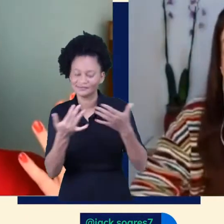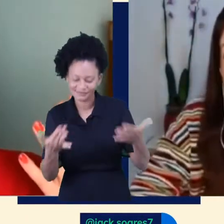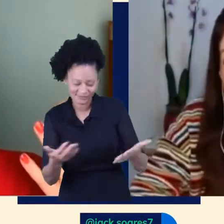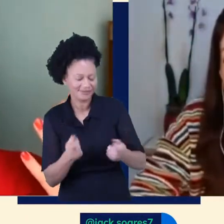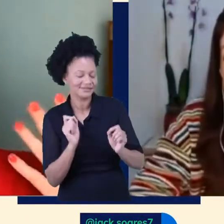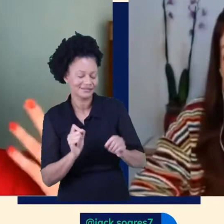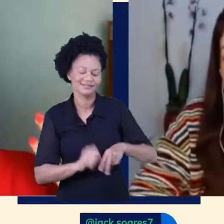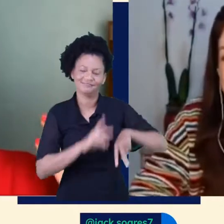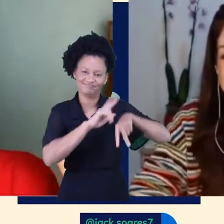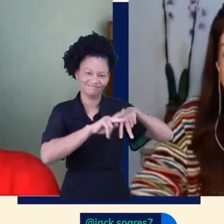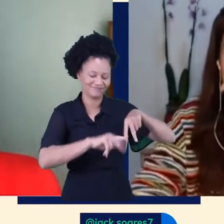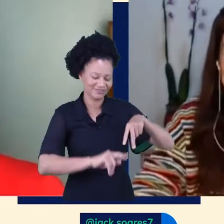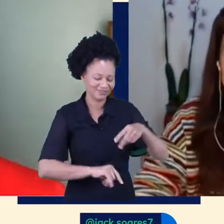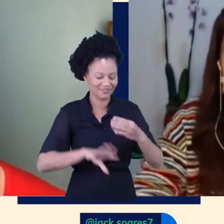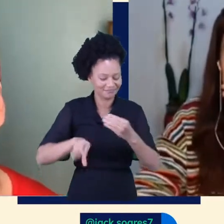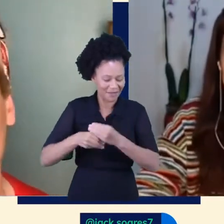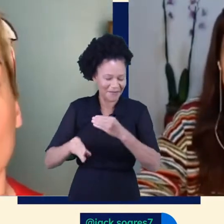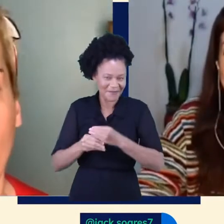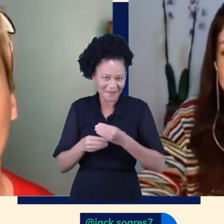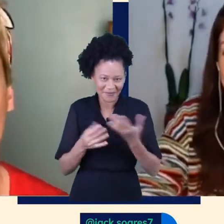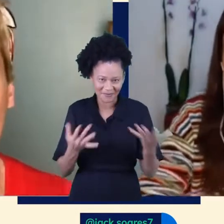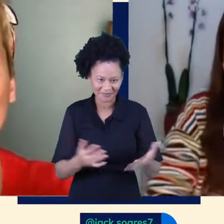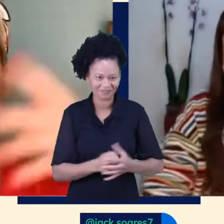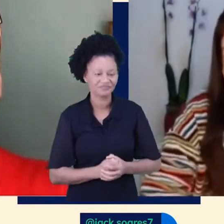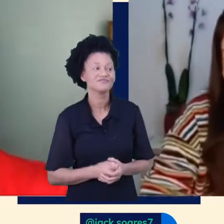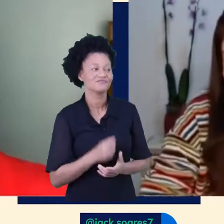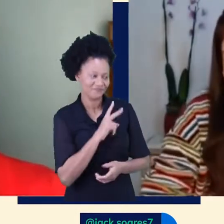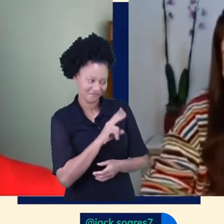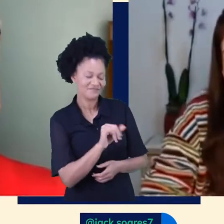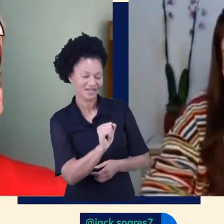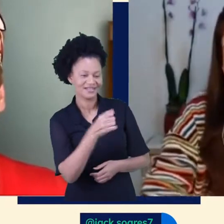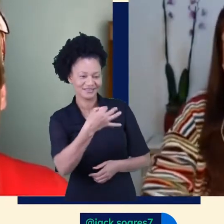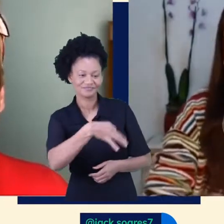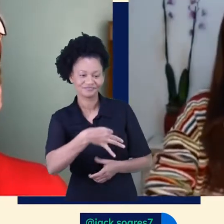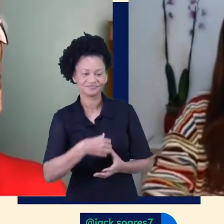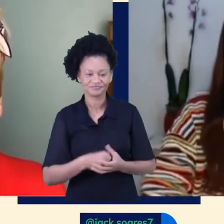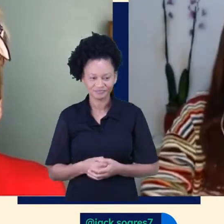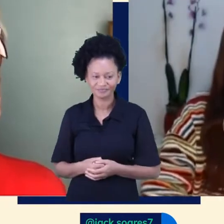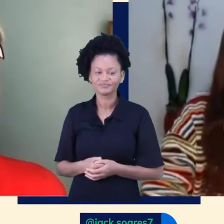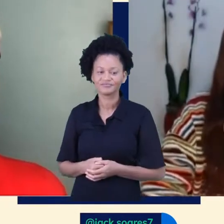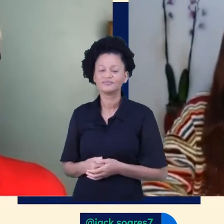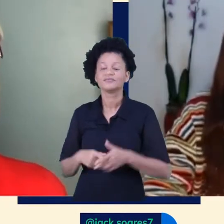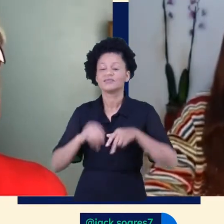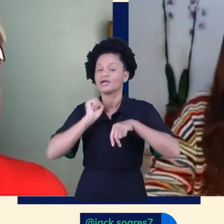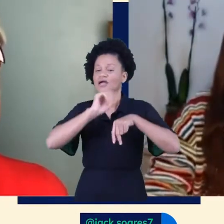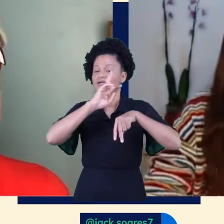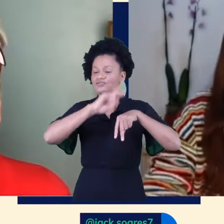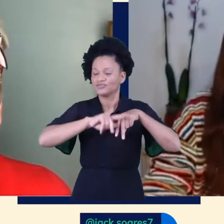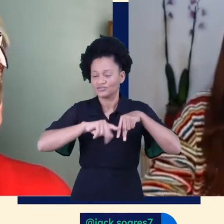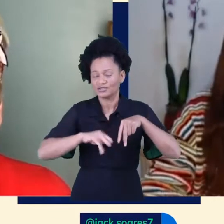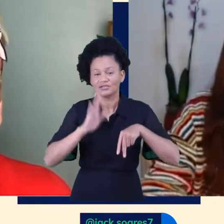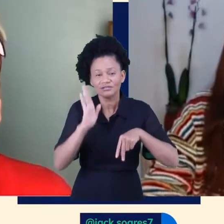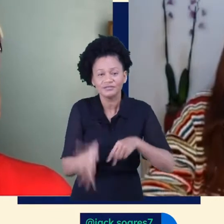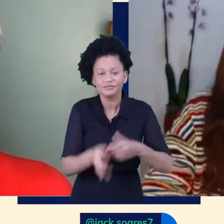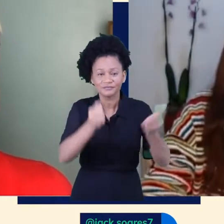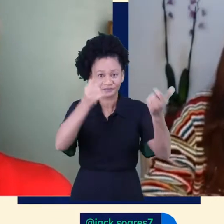queria agora... Bom, a cultura do gênero é muito disso que a gente já falou, que você explicou na hora de falar